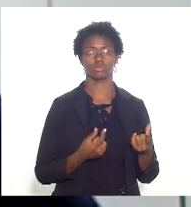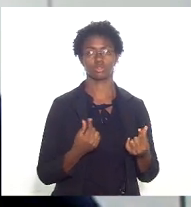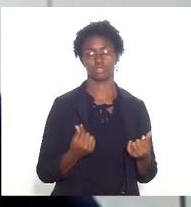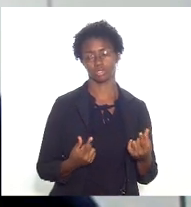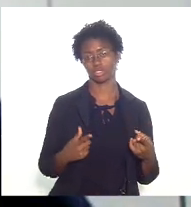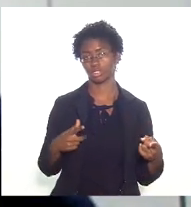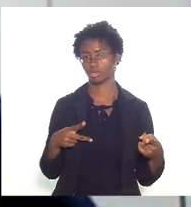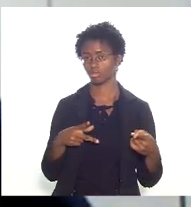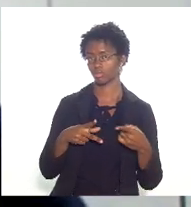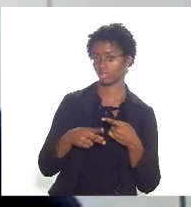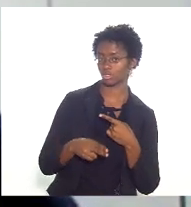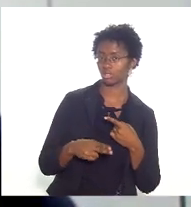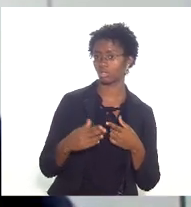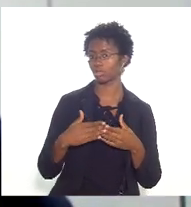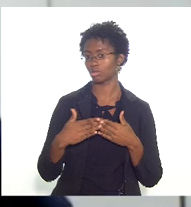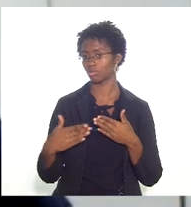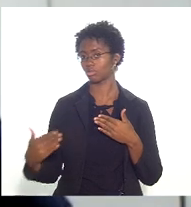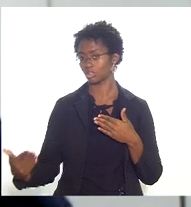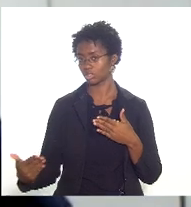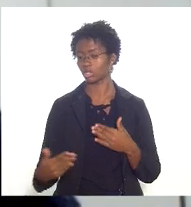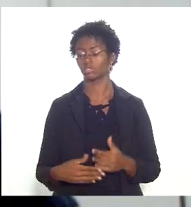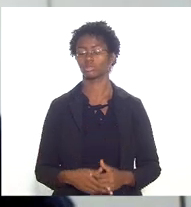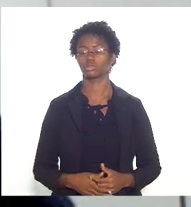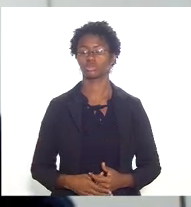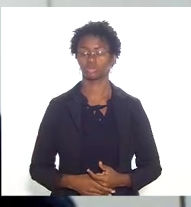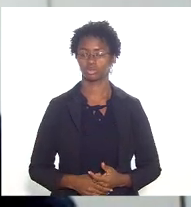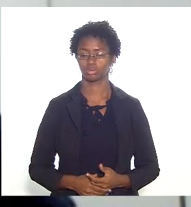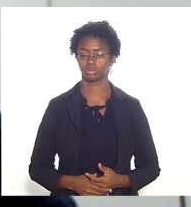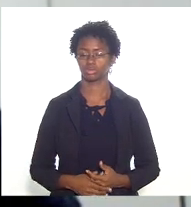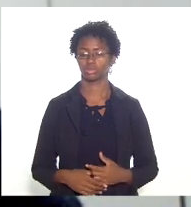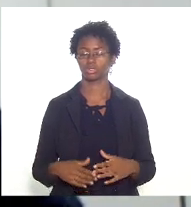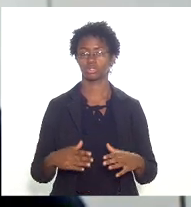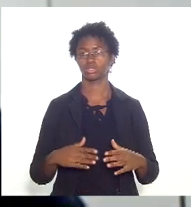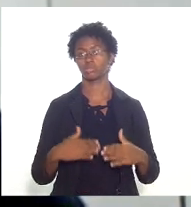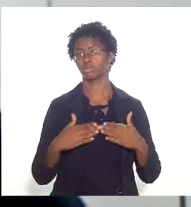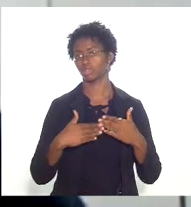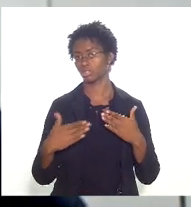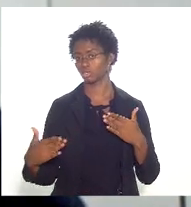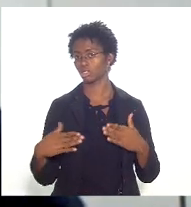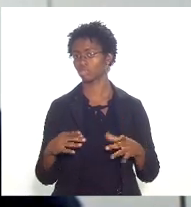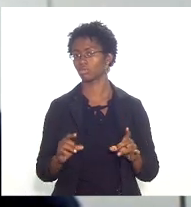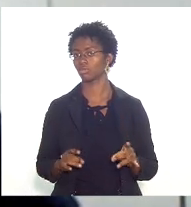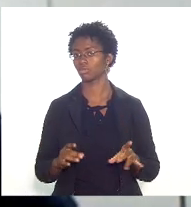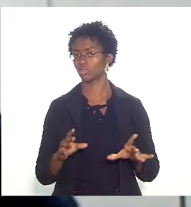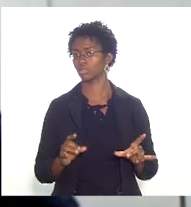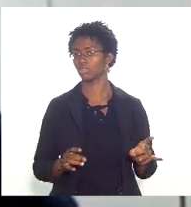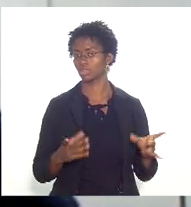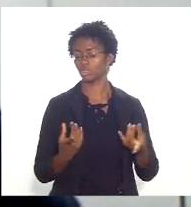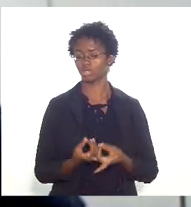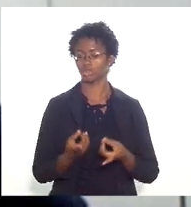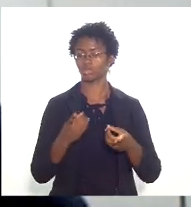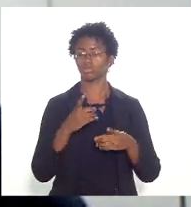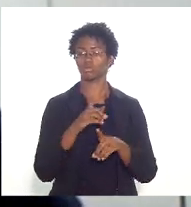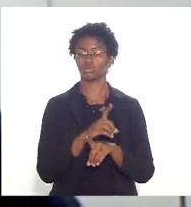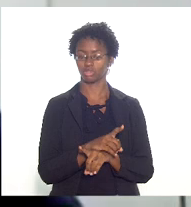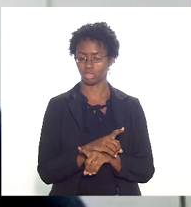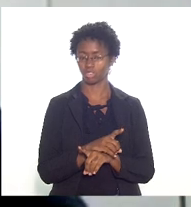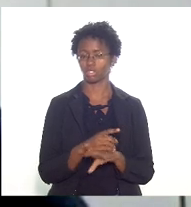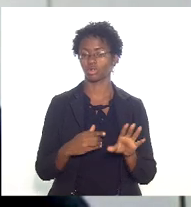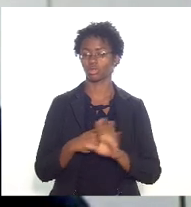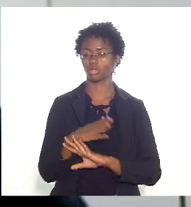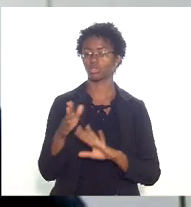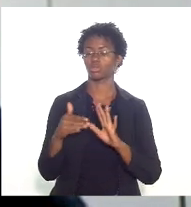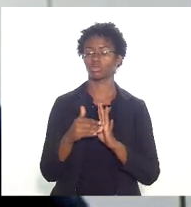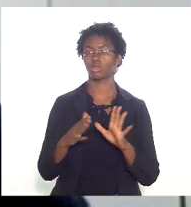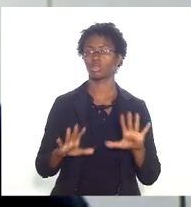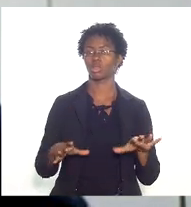tornam empecilhos processo esses direitos o processo de privatização vai na contramão do que a humanidade